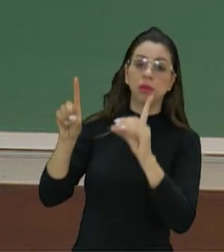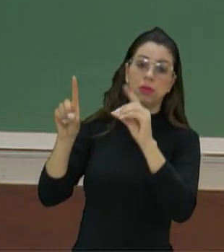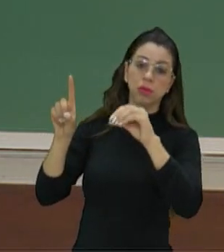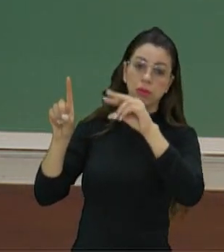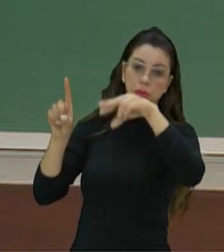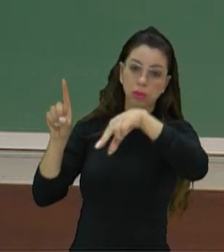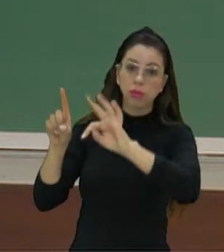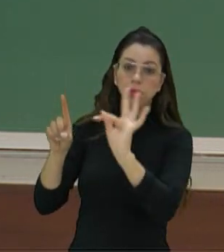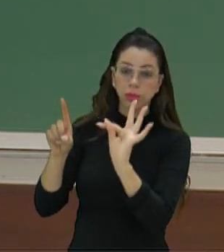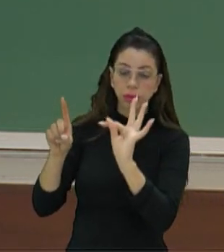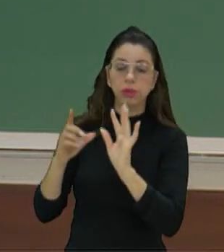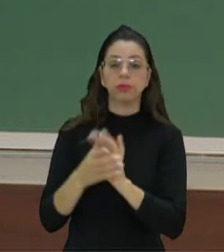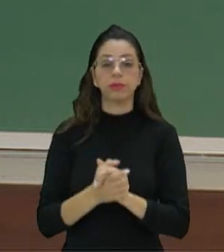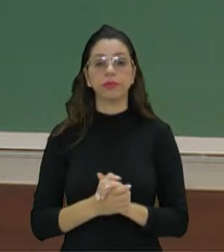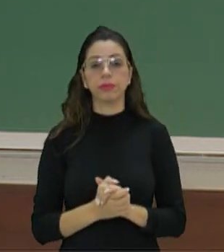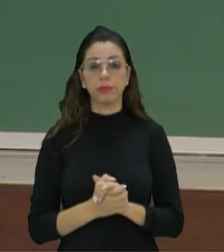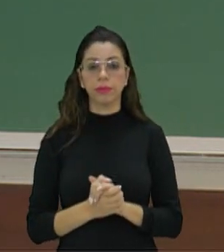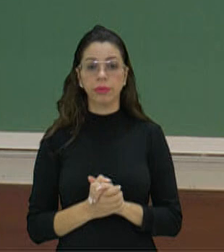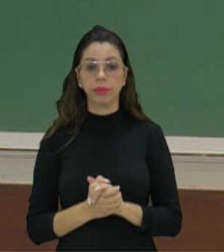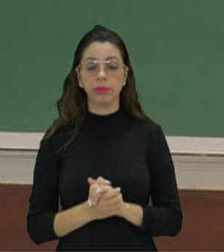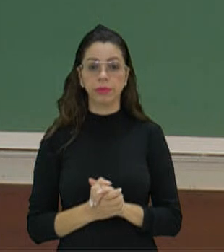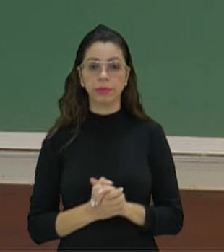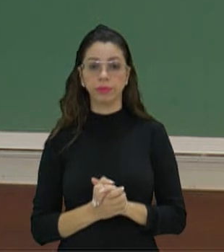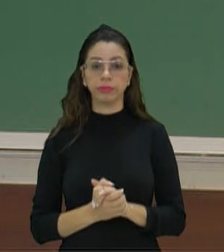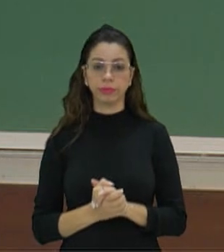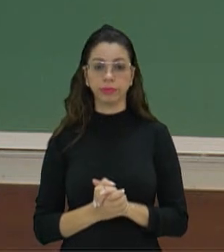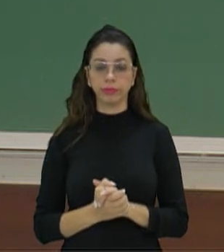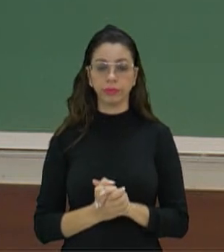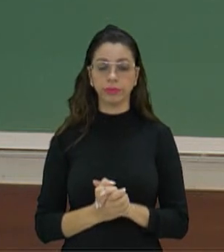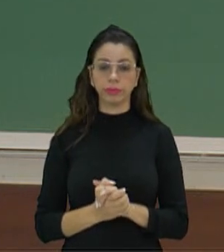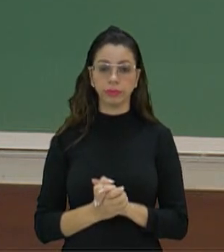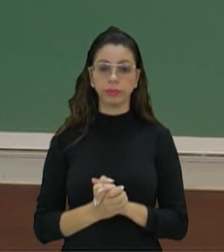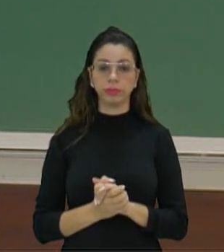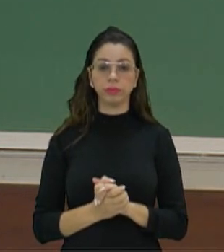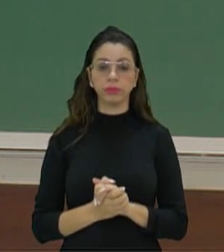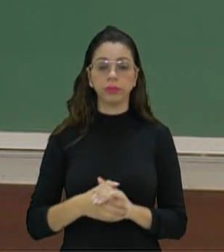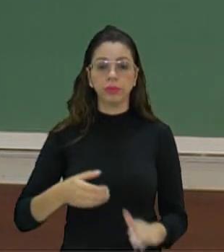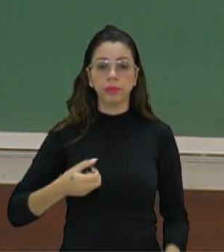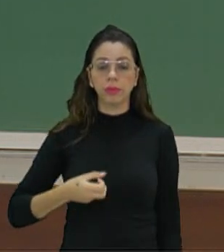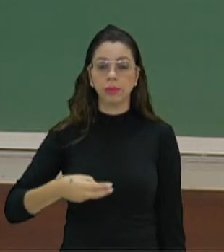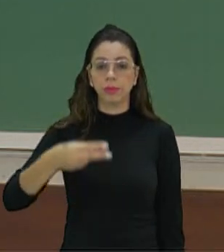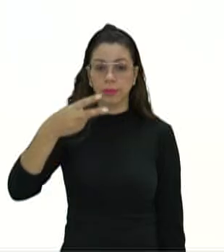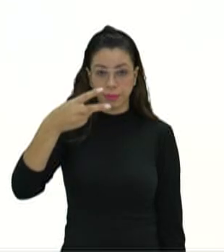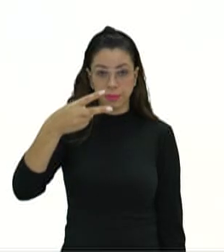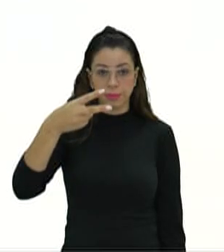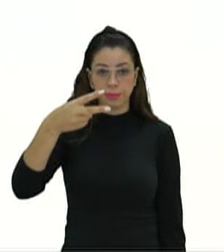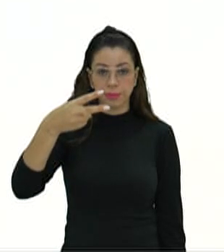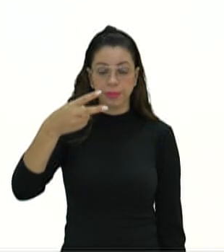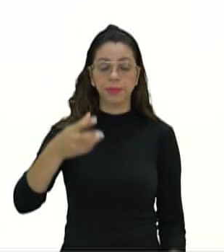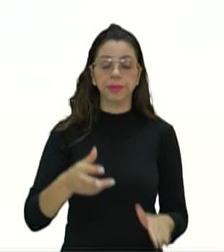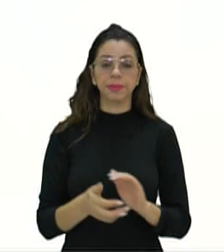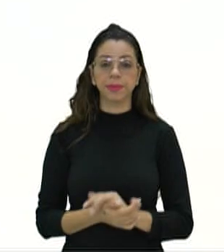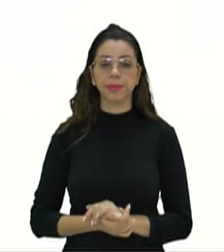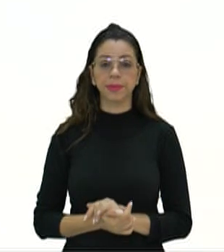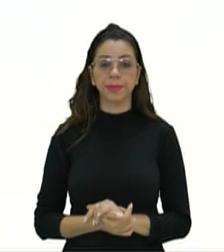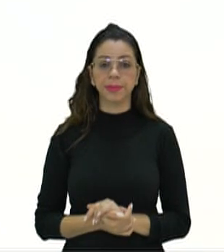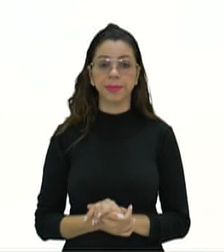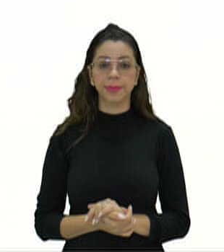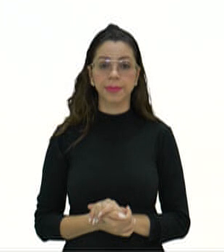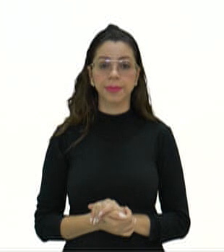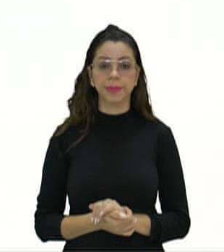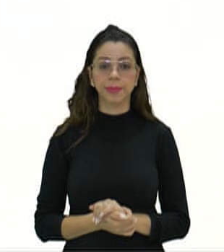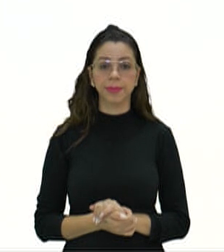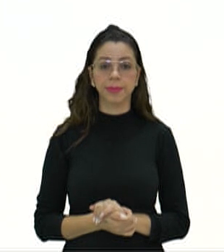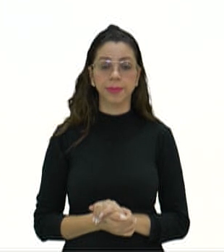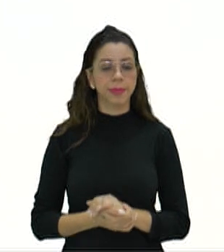Então, fiquem à vontade para responder como achar melhor. Number 2. Do you get the importance of